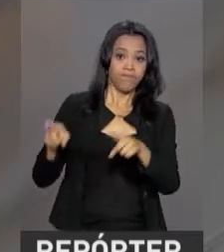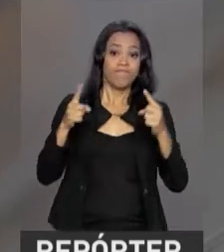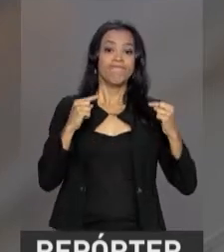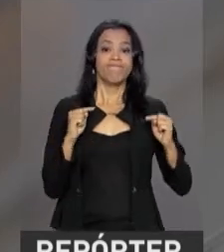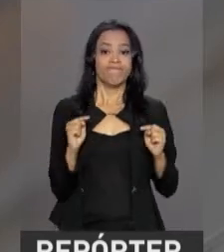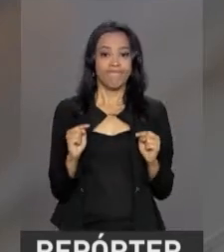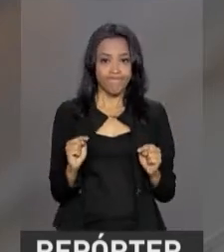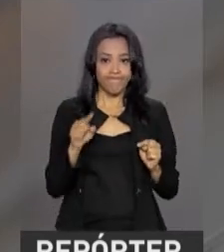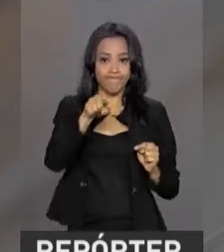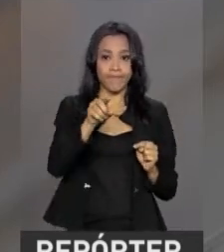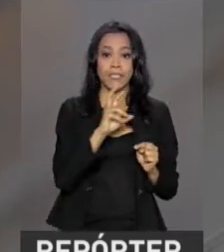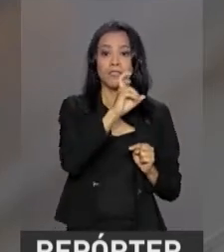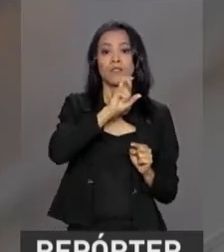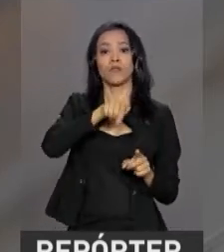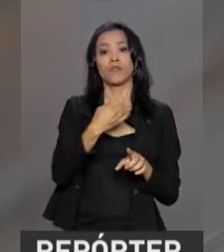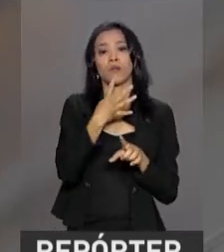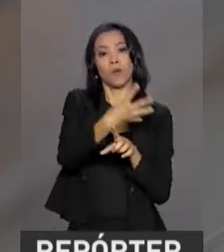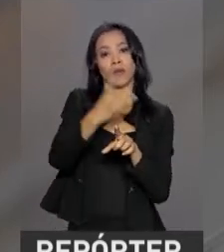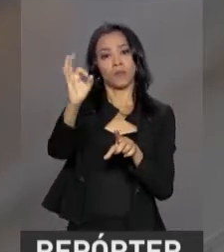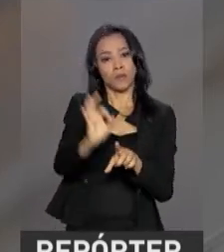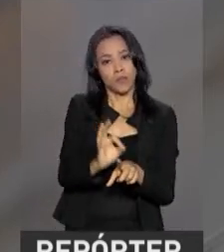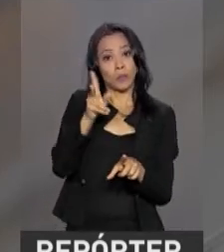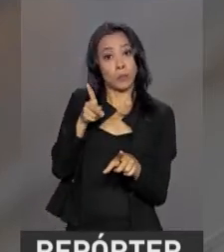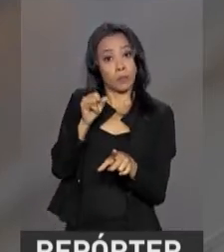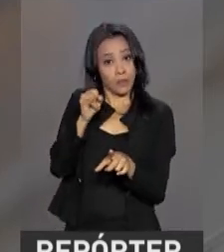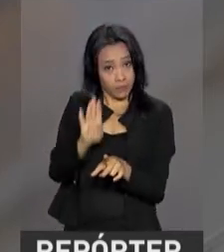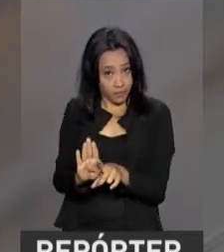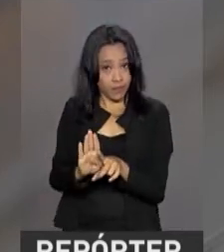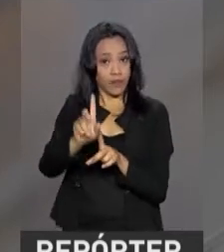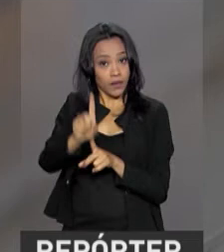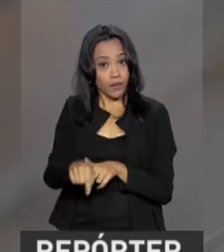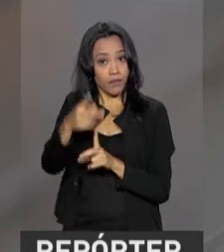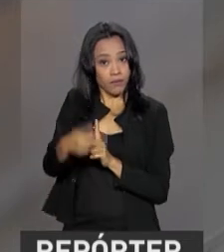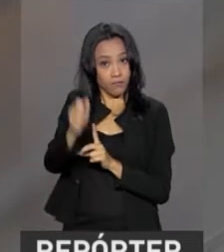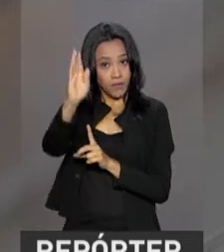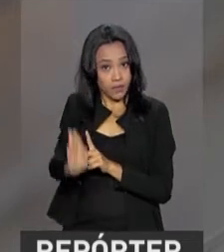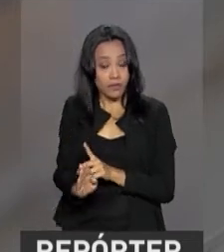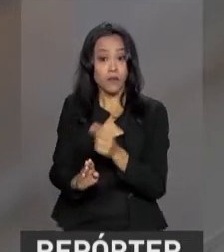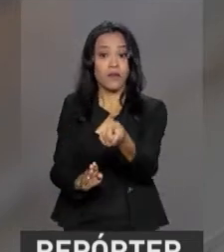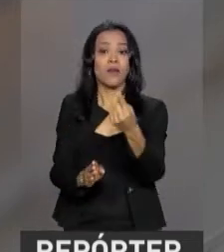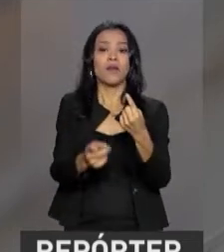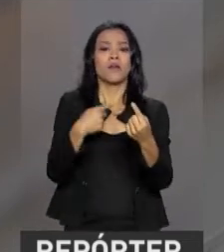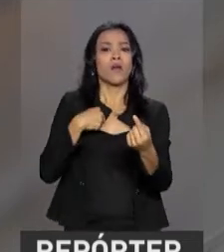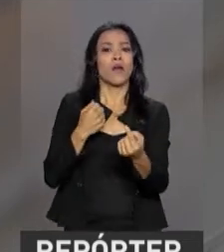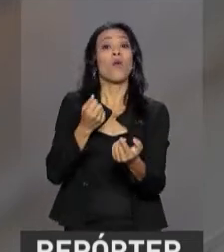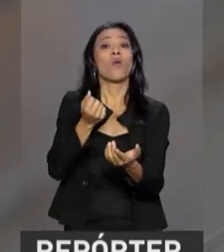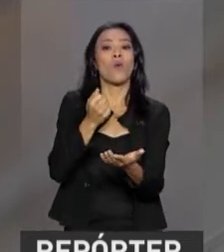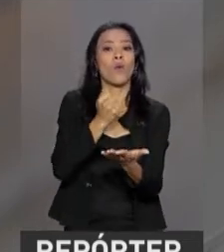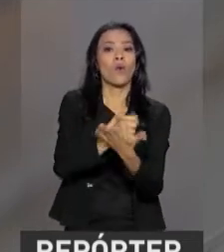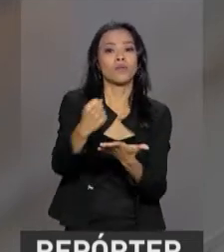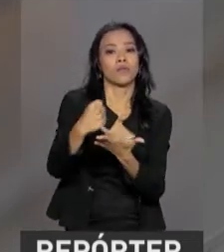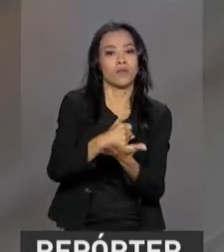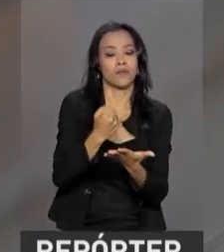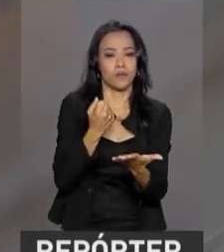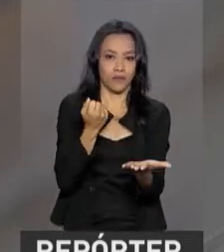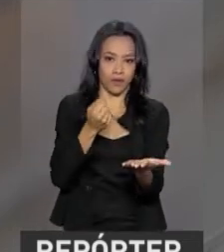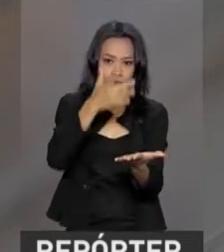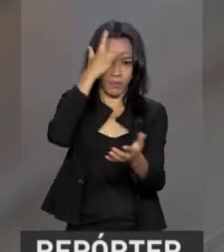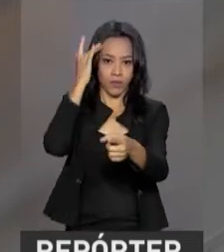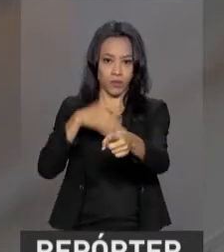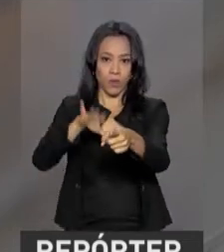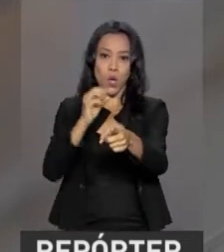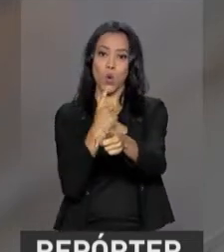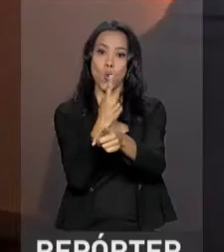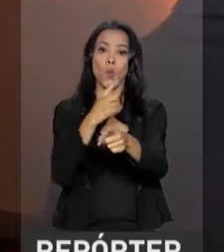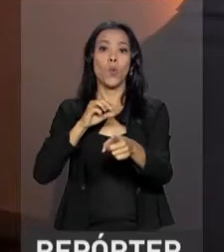representar 5,4 por cento do pib o produto interno bruto o setor emprega mais de 1 milhão e 800 mil